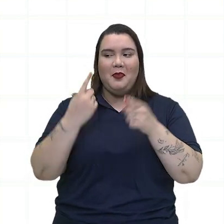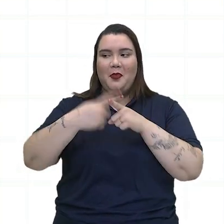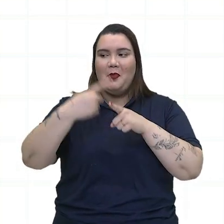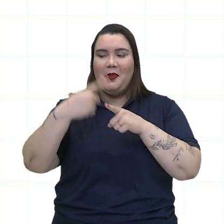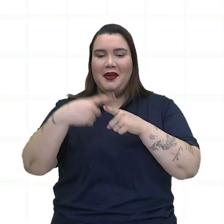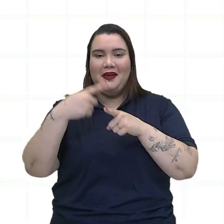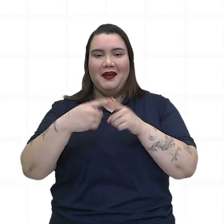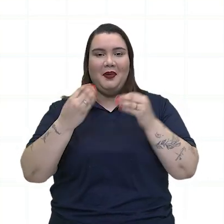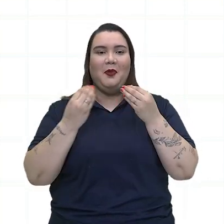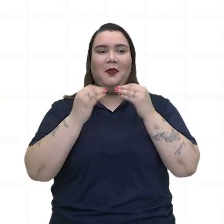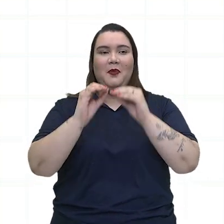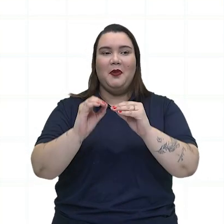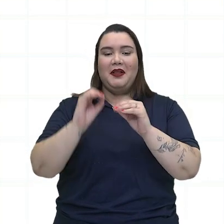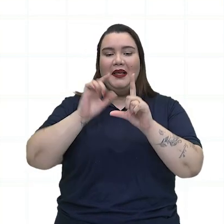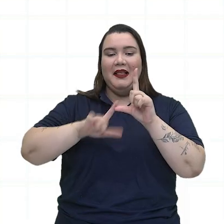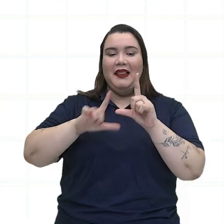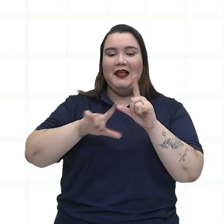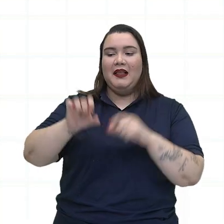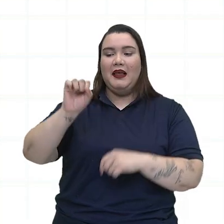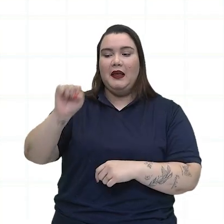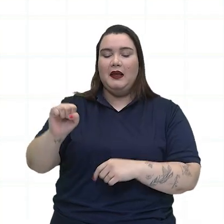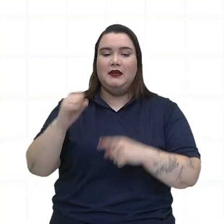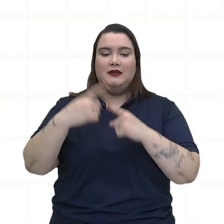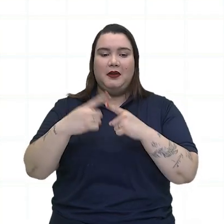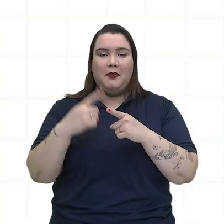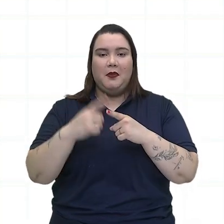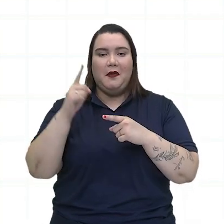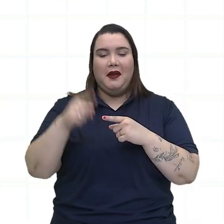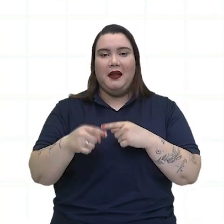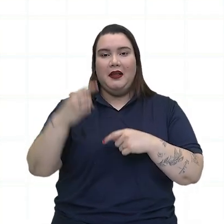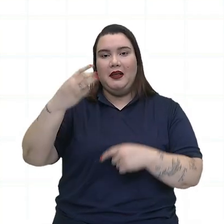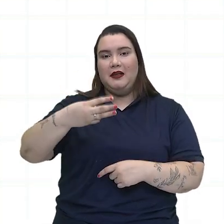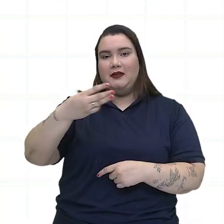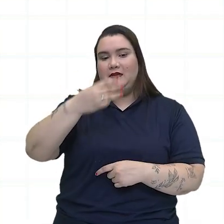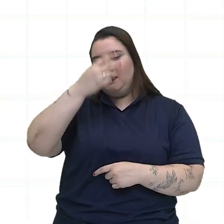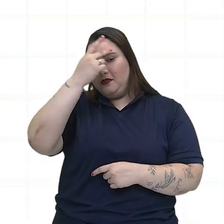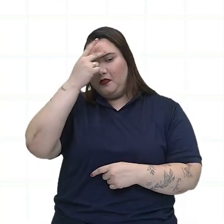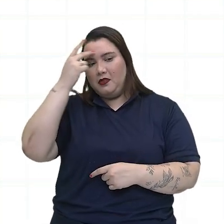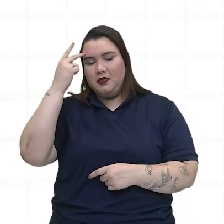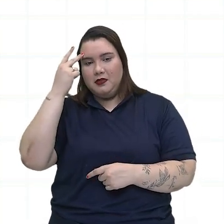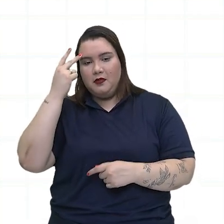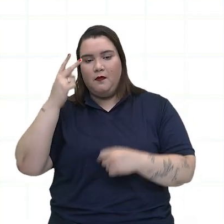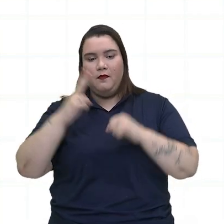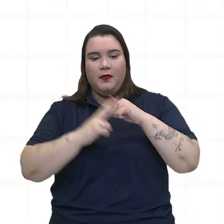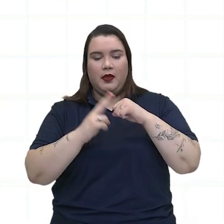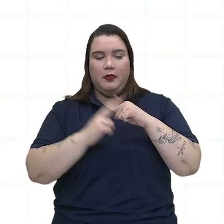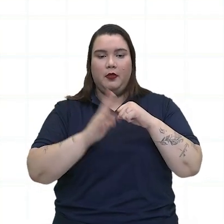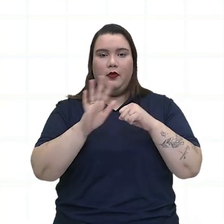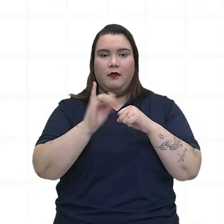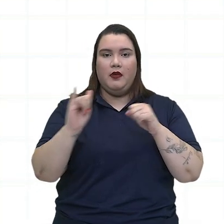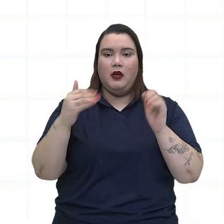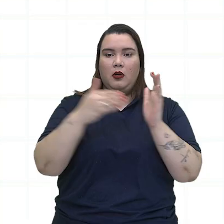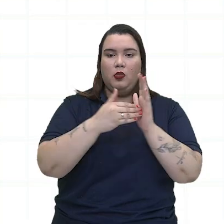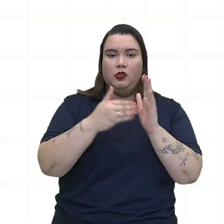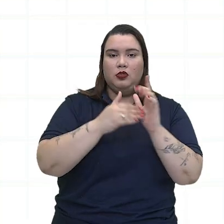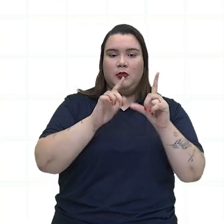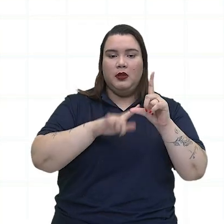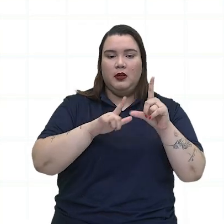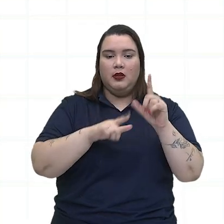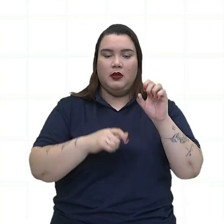S? Porque está na terceira pessoa e sempre na terceira pessoa o verbo vai terminar em S,